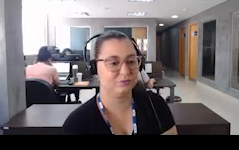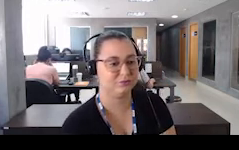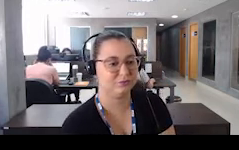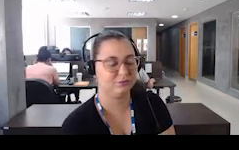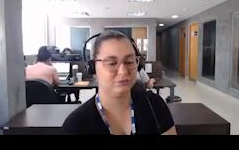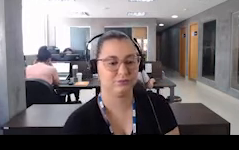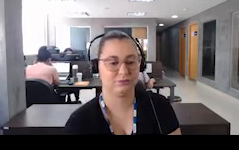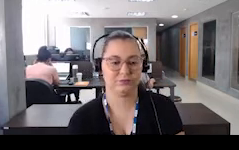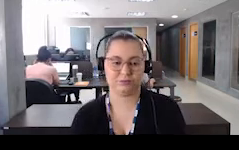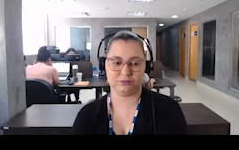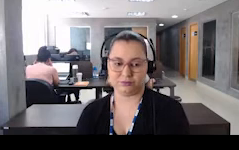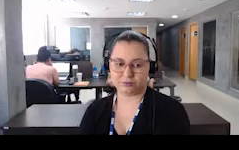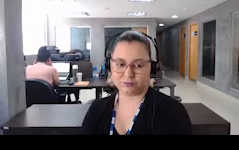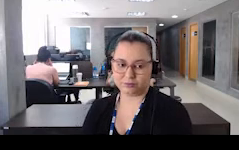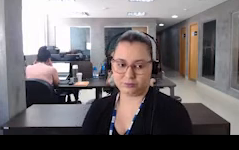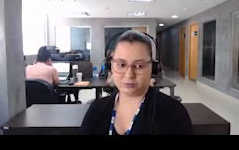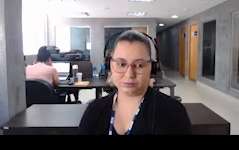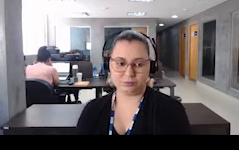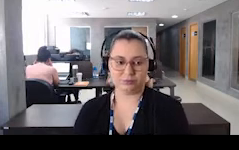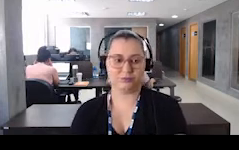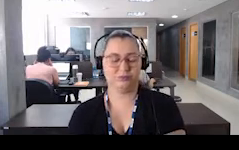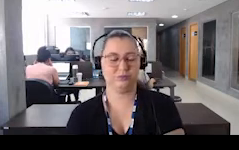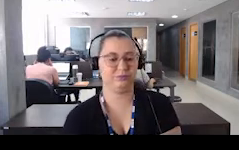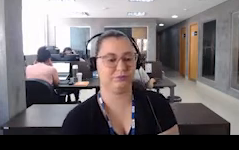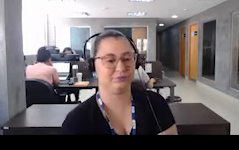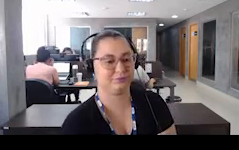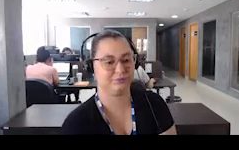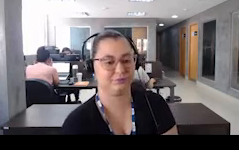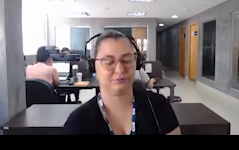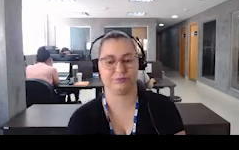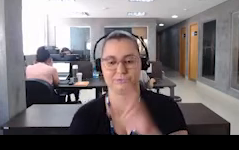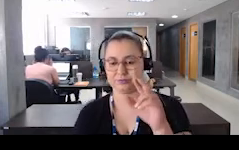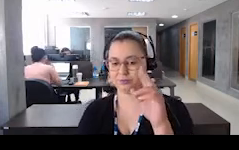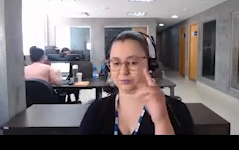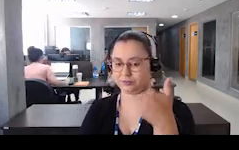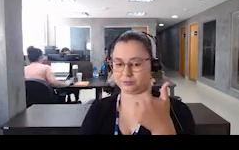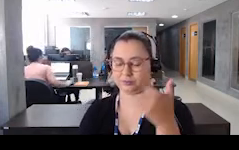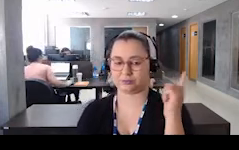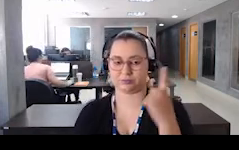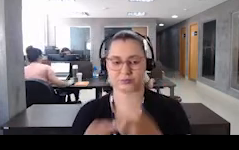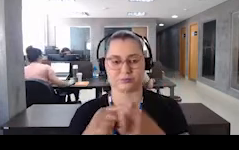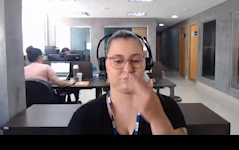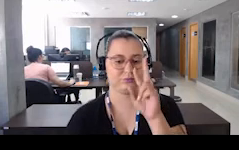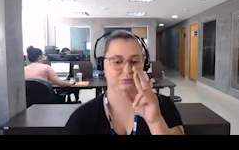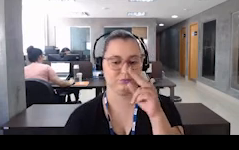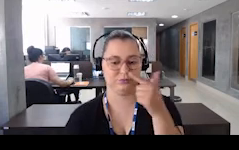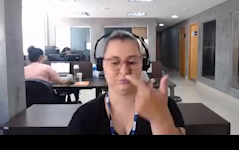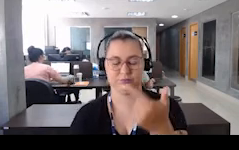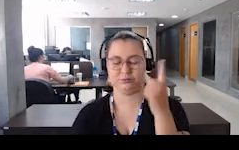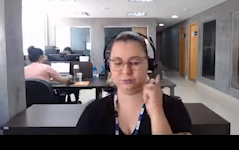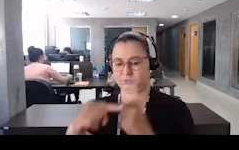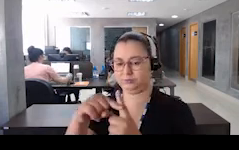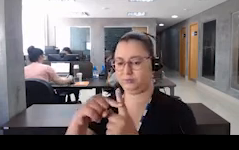aqui, ó. R total é igual a R1 mais